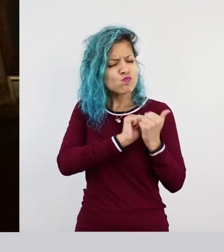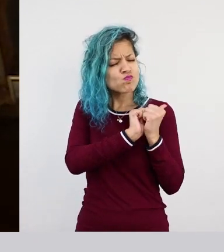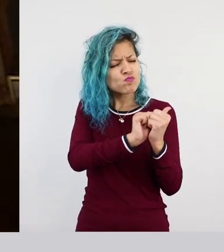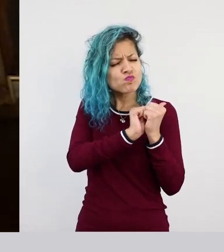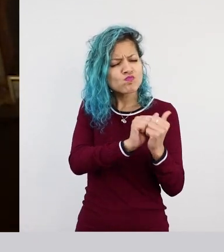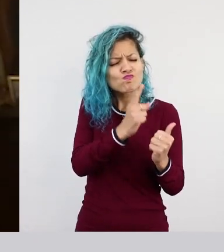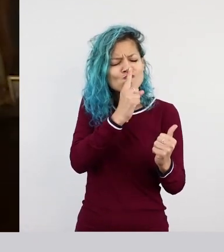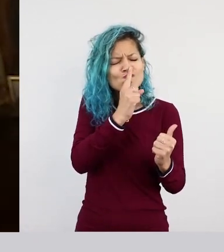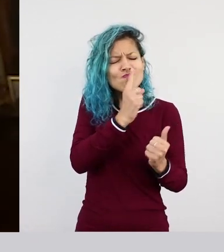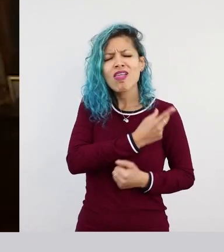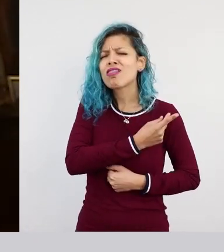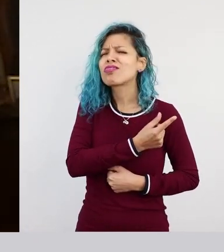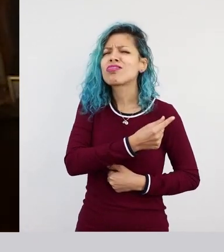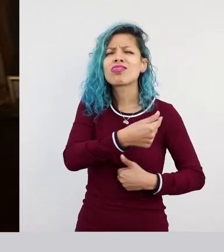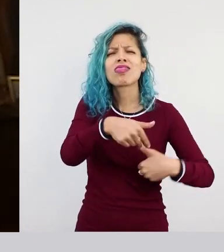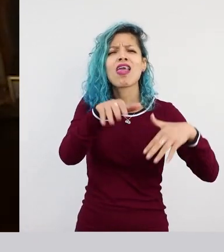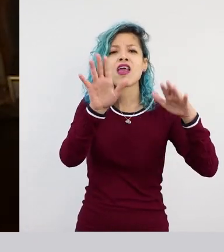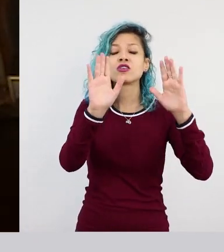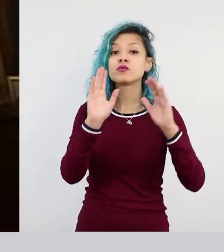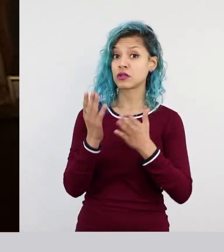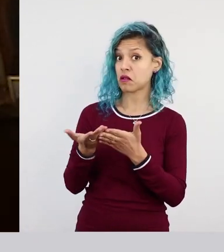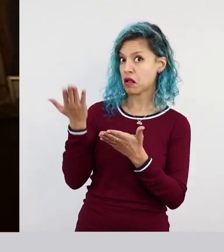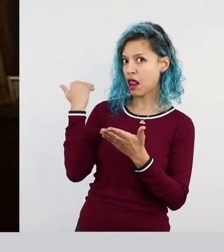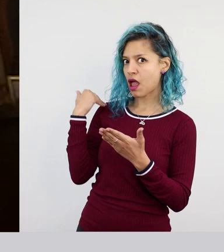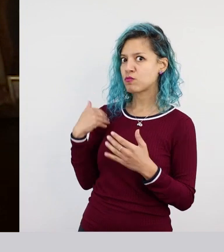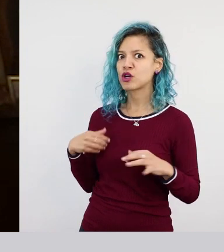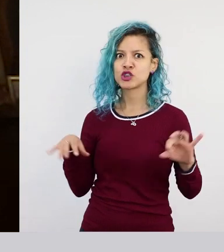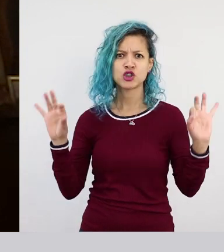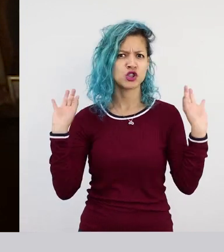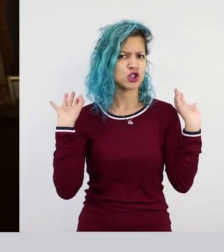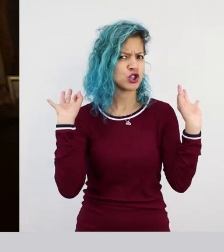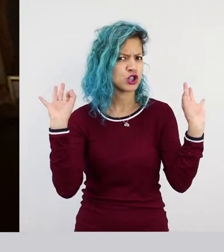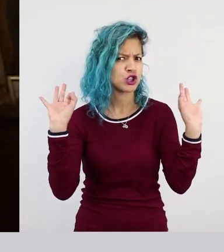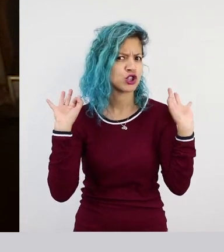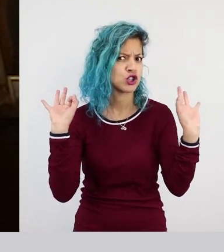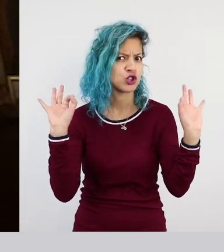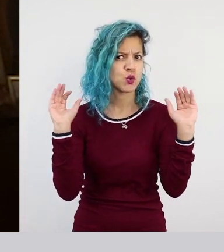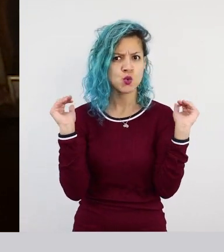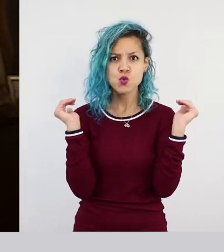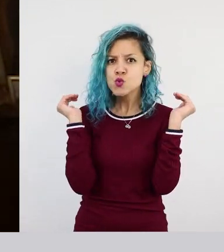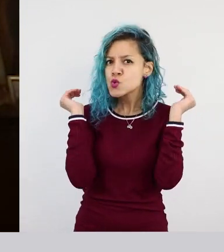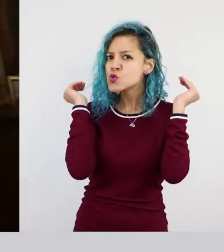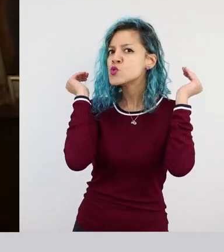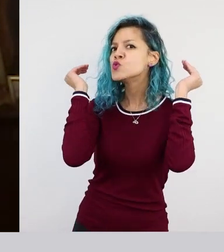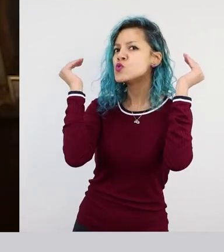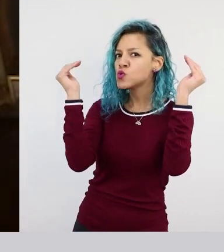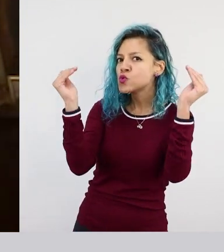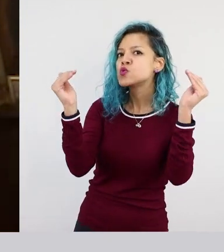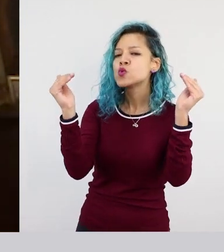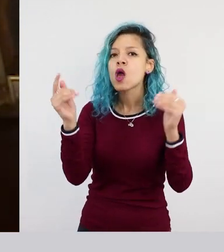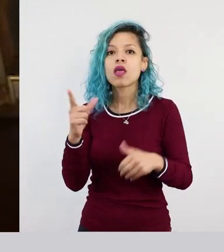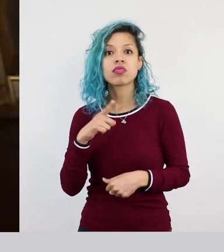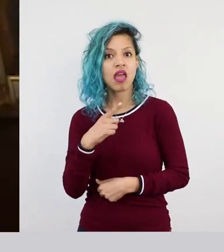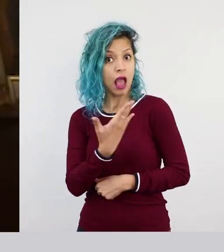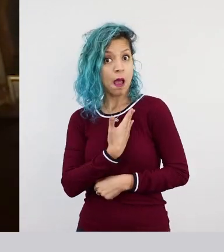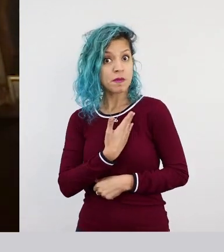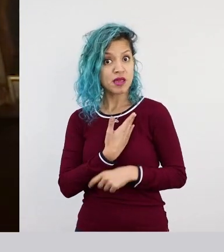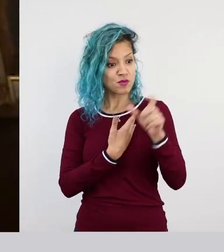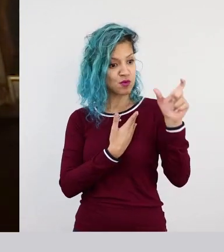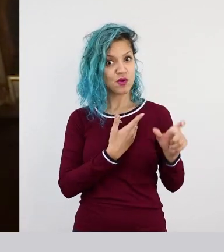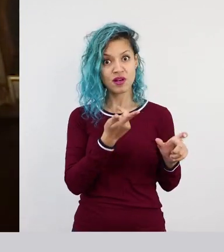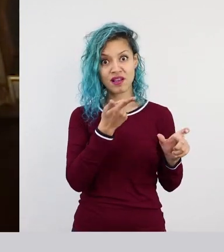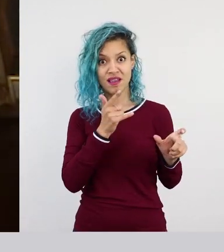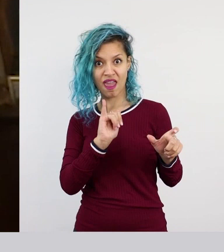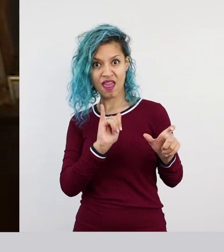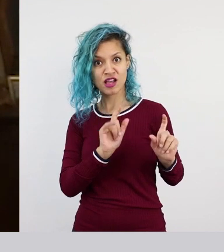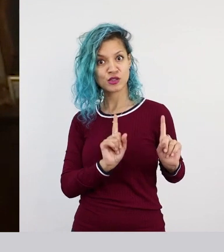eternos amigos. E naquela época era tudo muito chique, era muito luxuoso você ter um